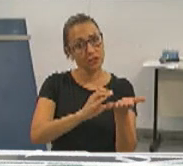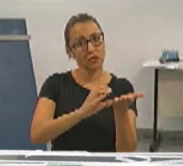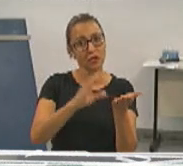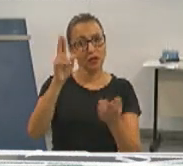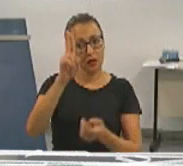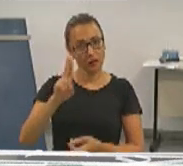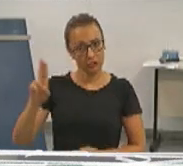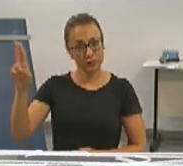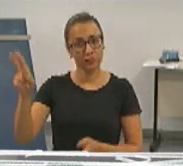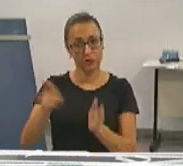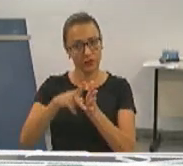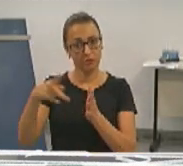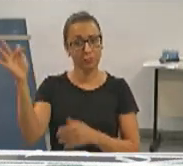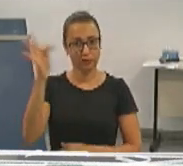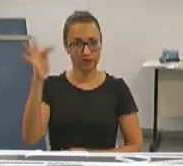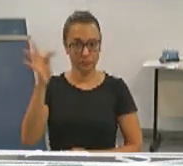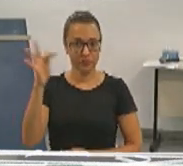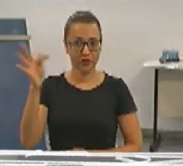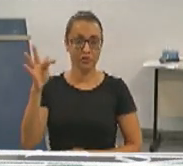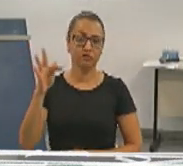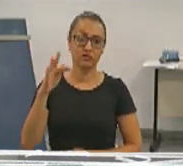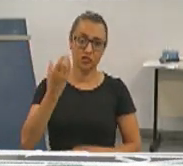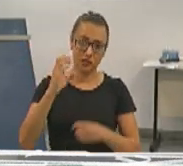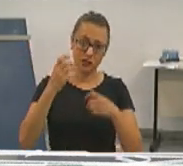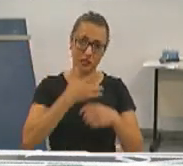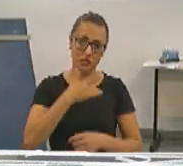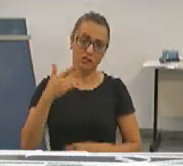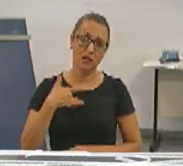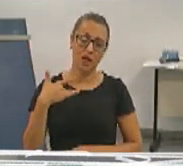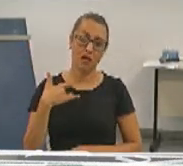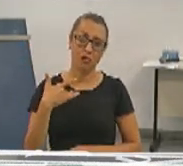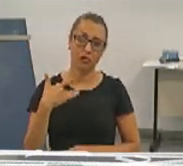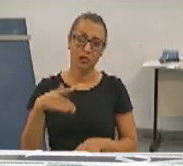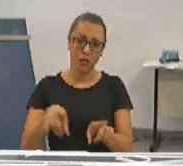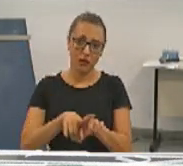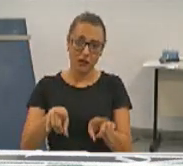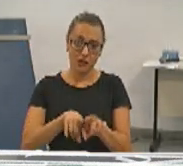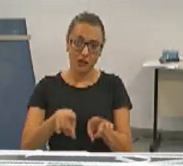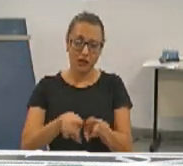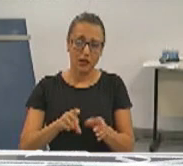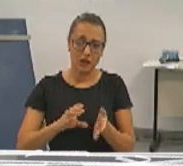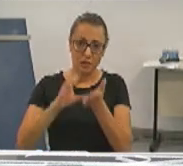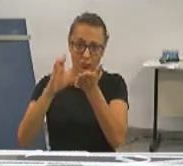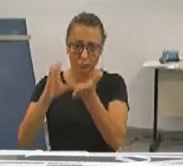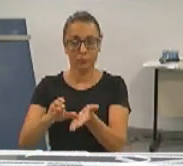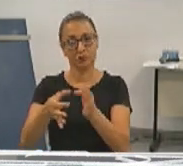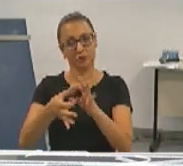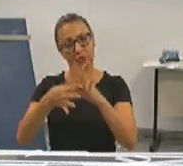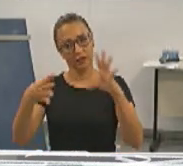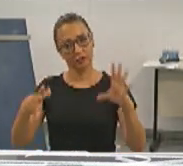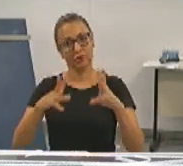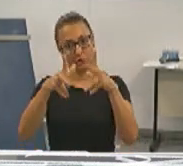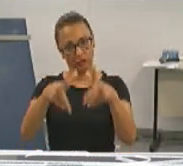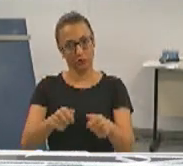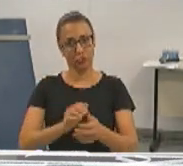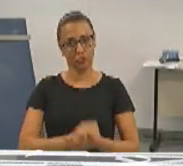própria Faculdade de Ciências da Saúde, que encaminha a definição para o Conselho Universitário para a deliberação final.